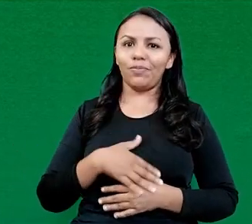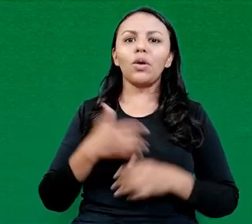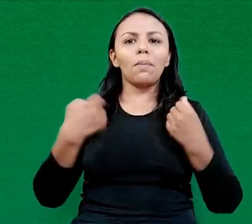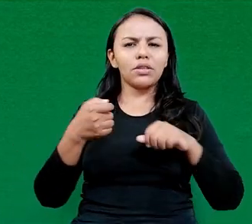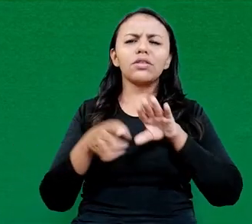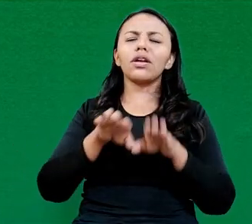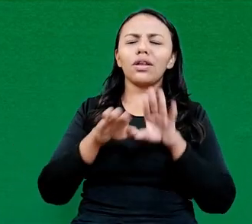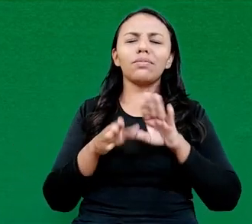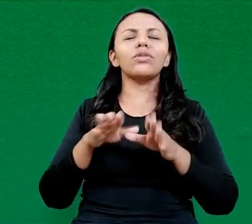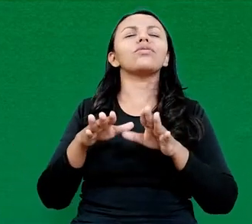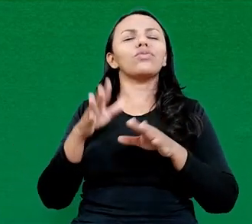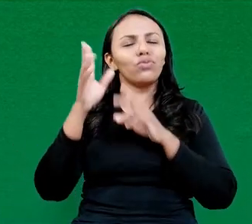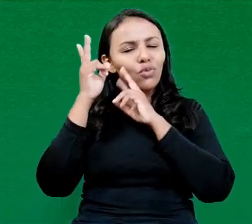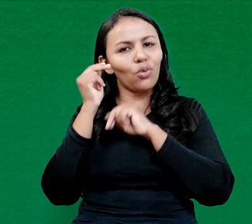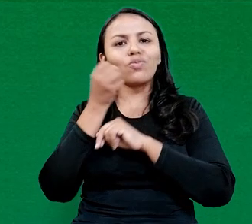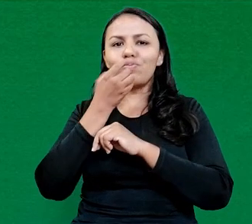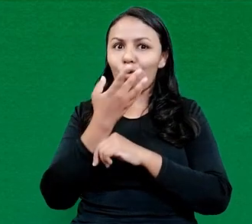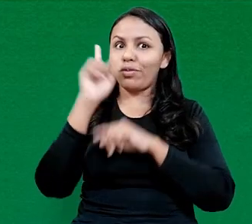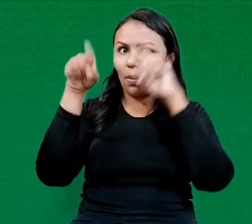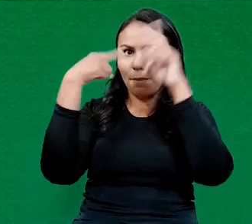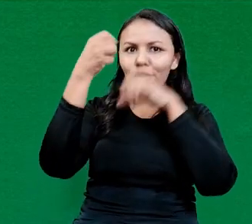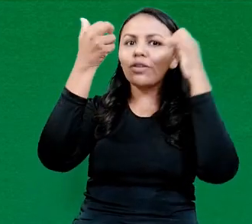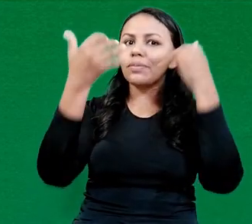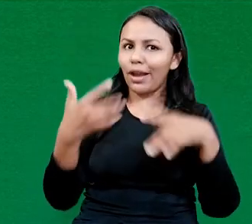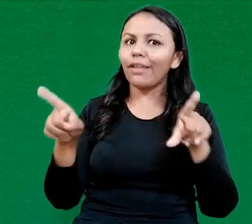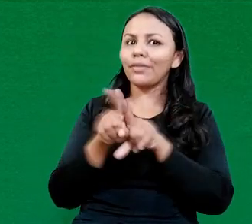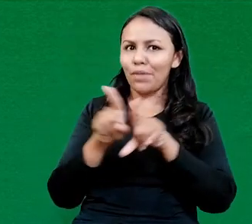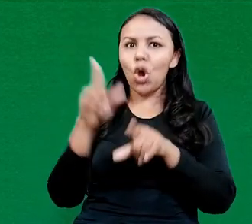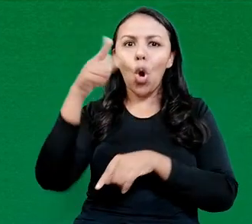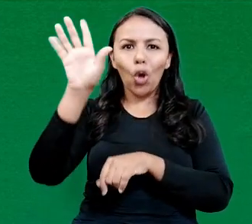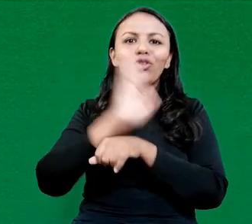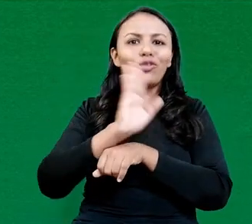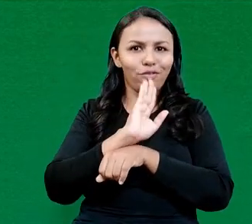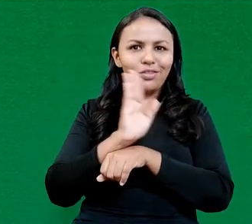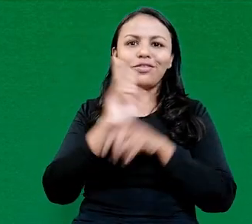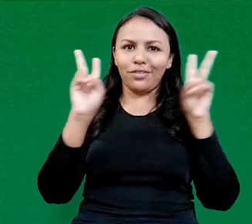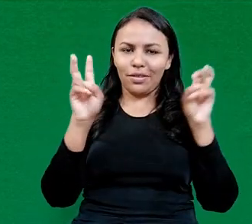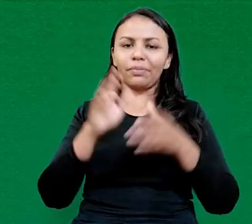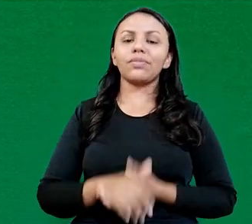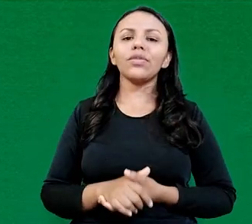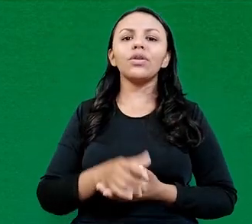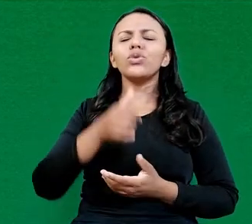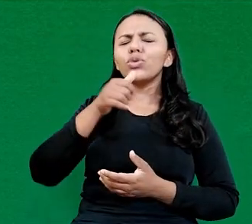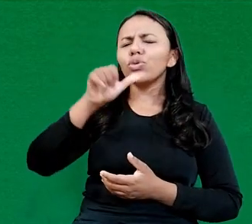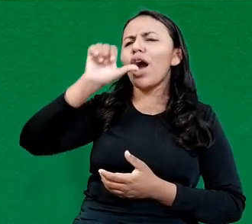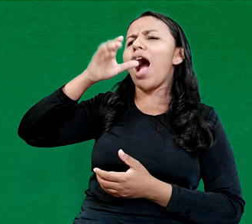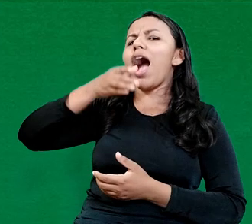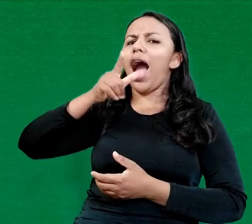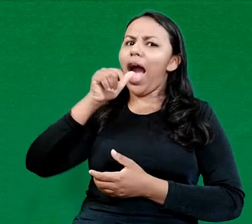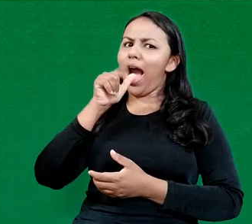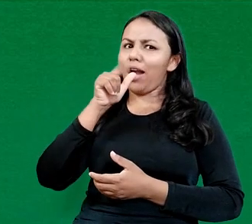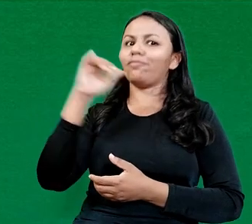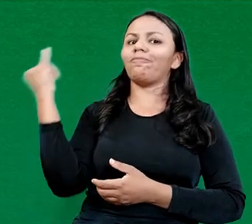equilibrado, que seja um sono limpo, que nós também iremos falar em episódios futuros dentro do nosso projeto. Ingira água, a ingestão de água